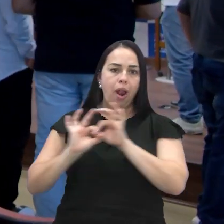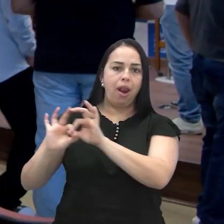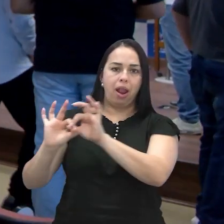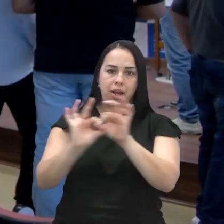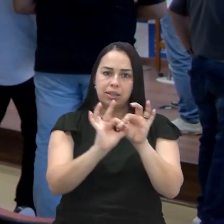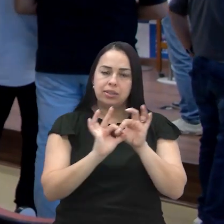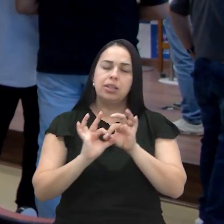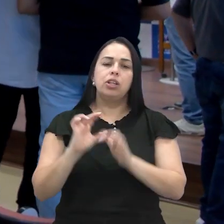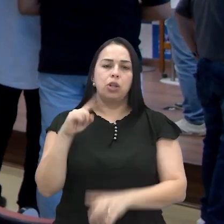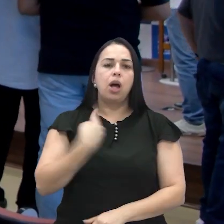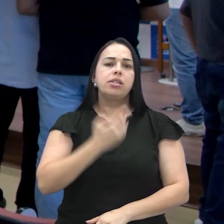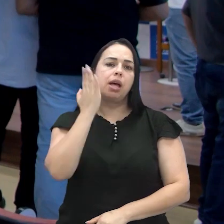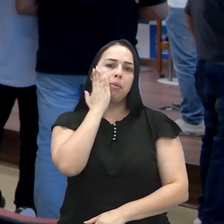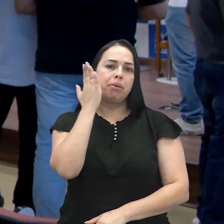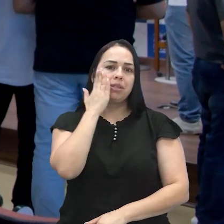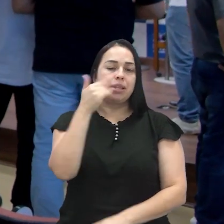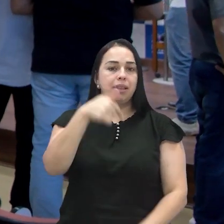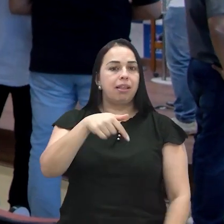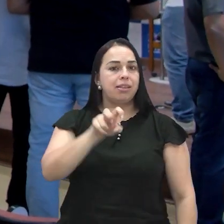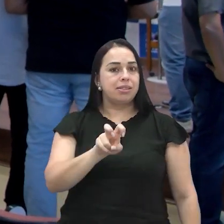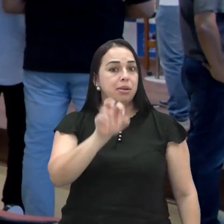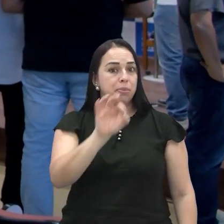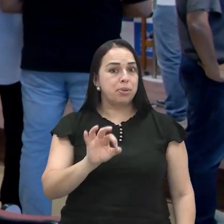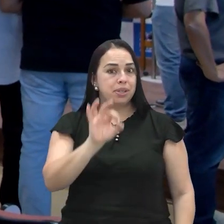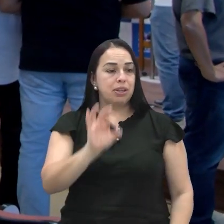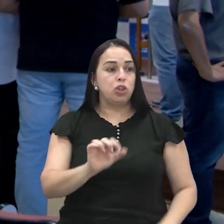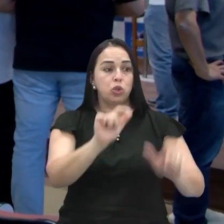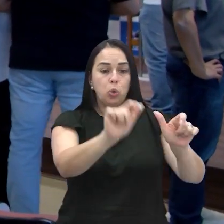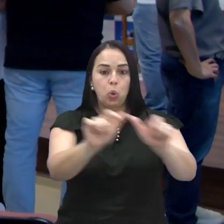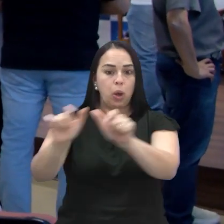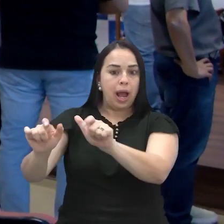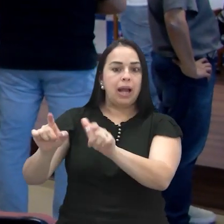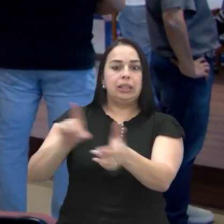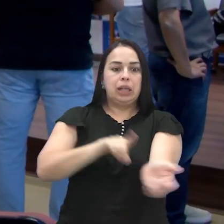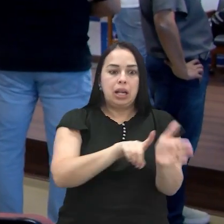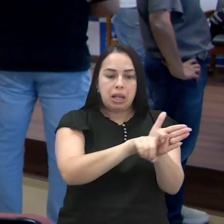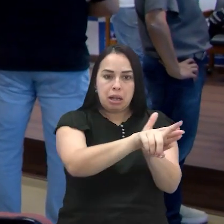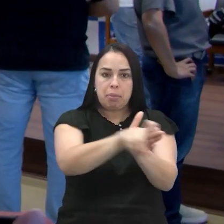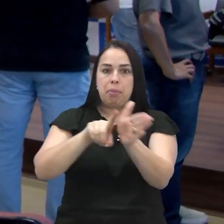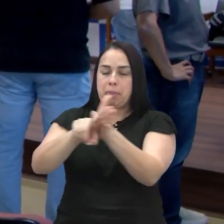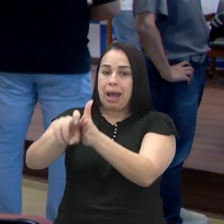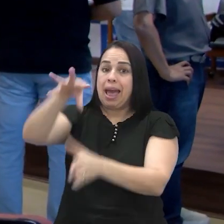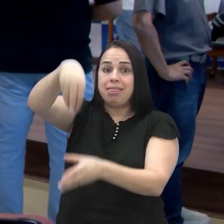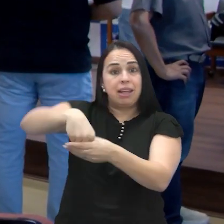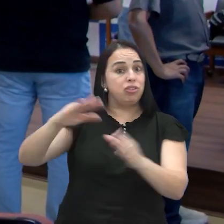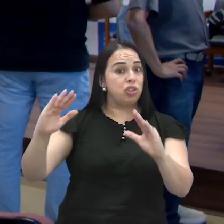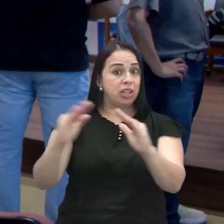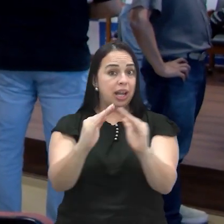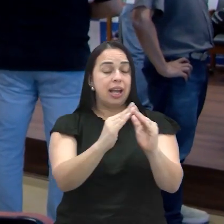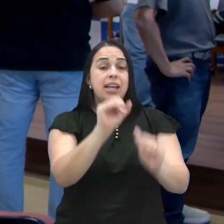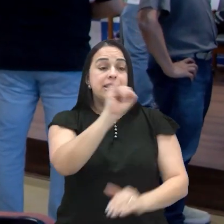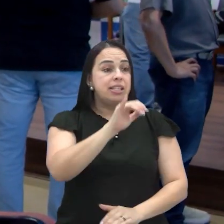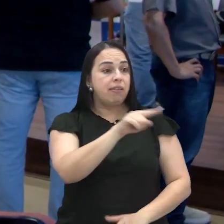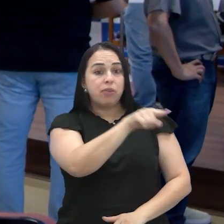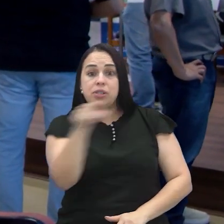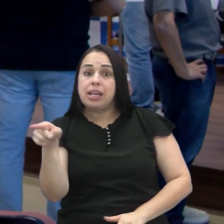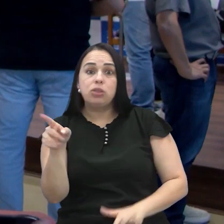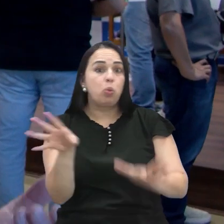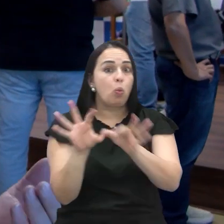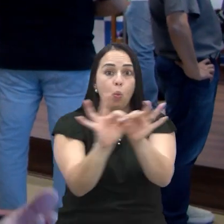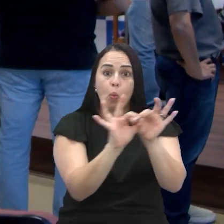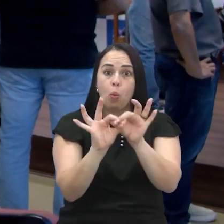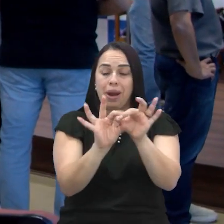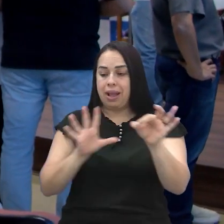e principalmente dos moradores. A gente sabe que 75% dos focos de dengue são nas residências, então se a população não se unir